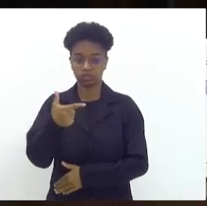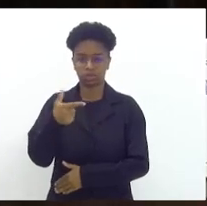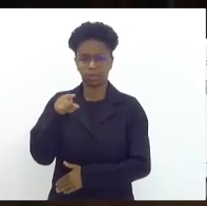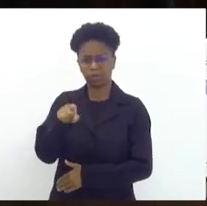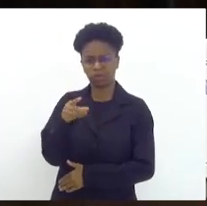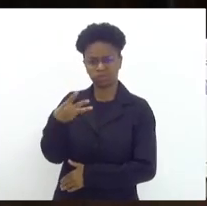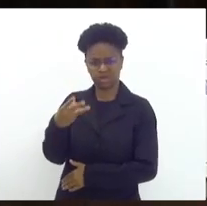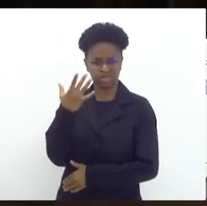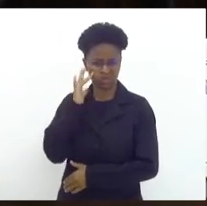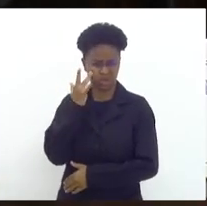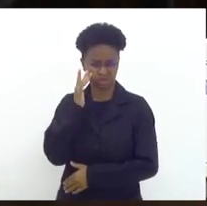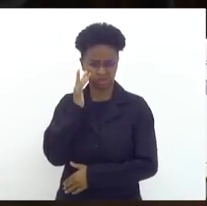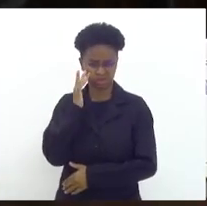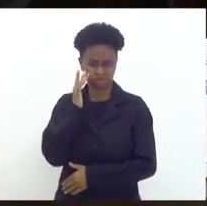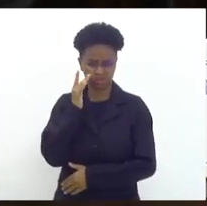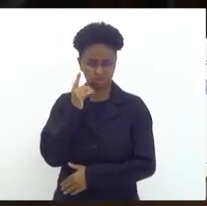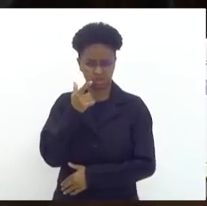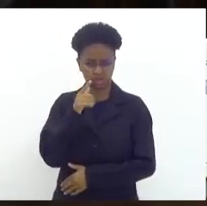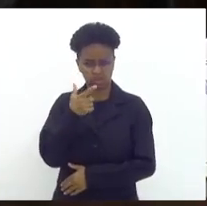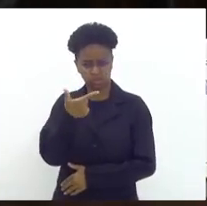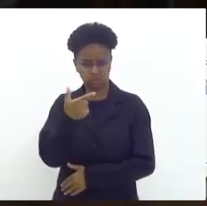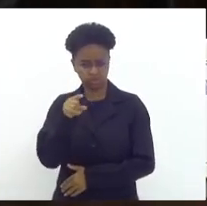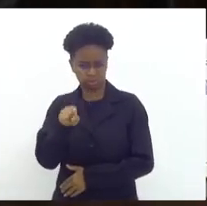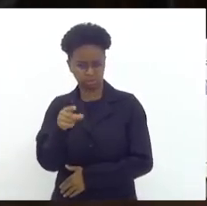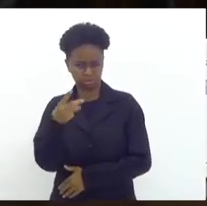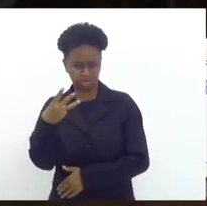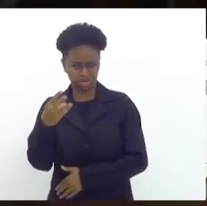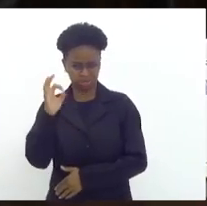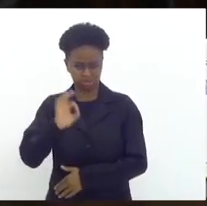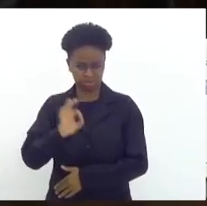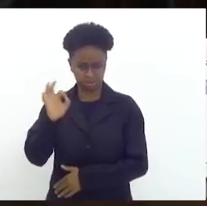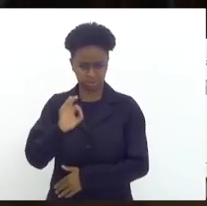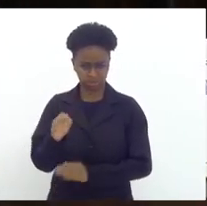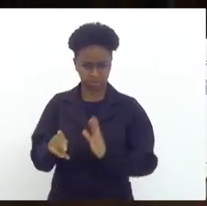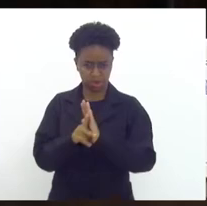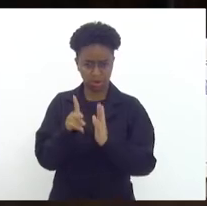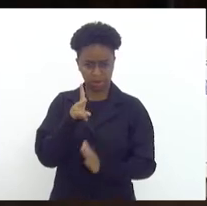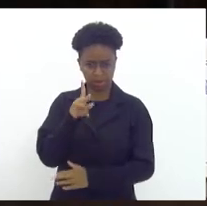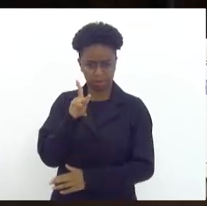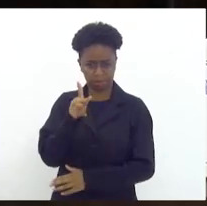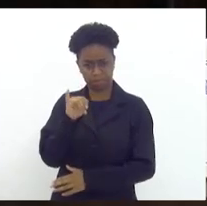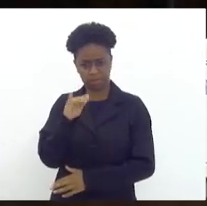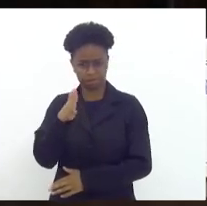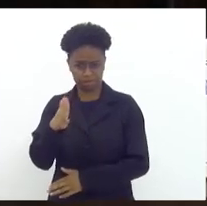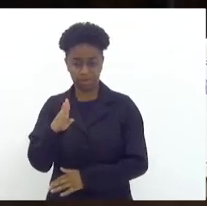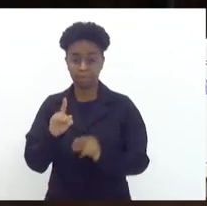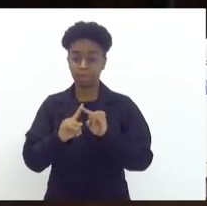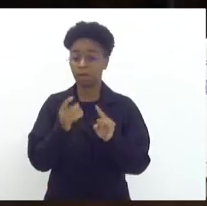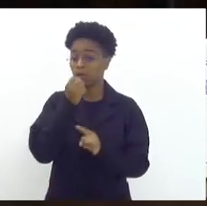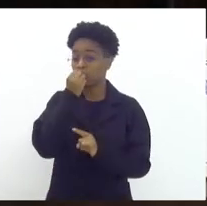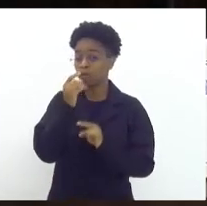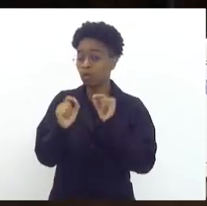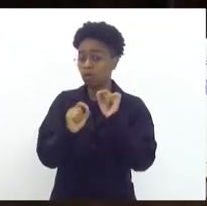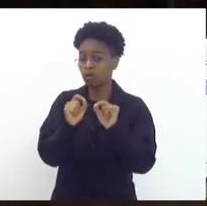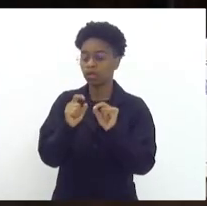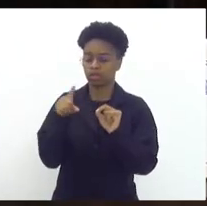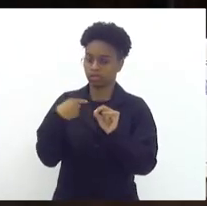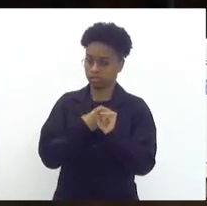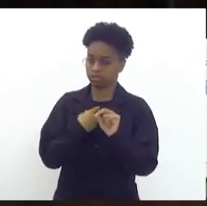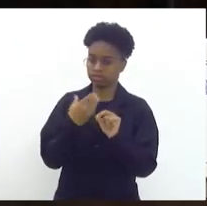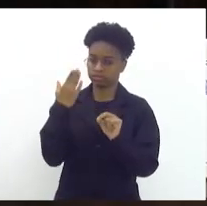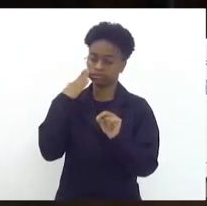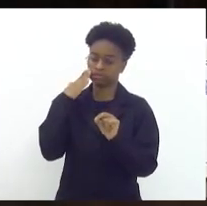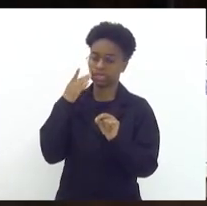se não me falha mesmo 2.3% do PIB O que é bom claro nós estamos falando de simulação aqui